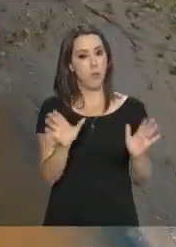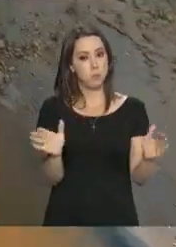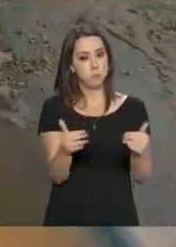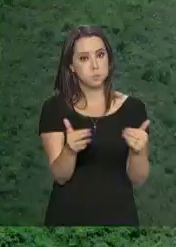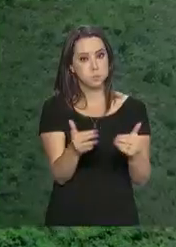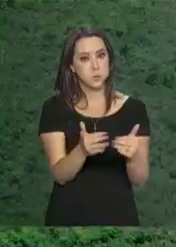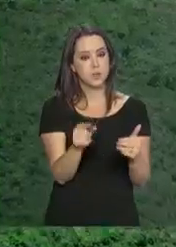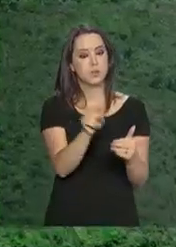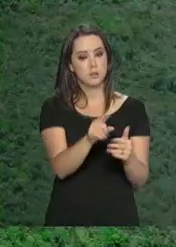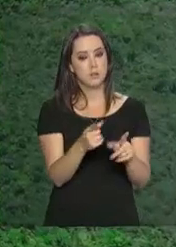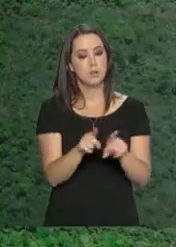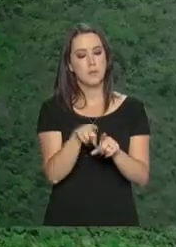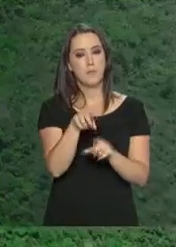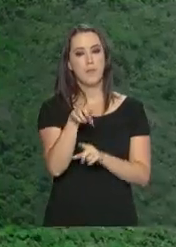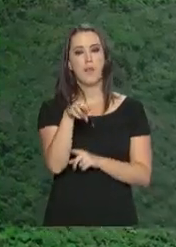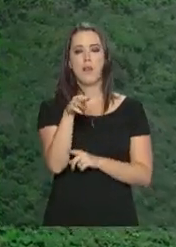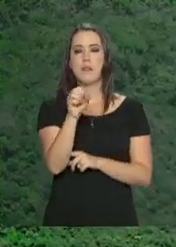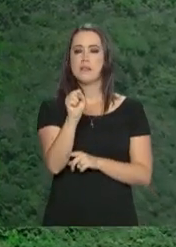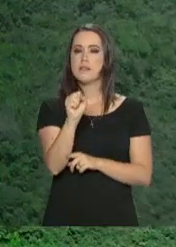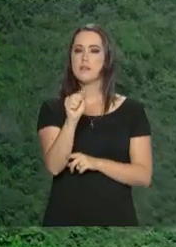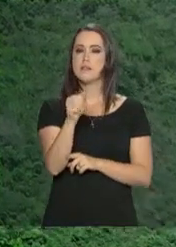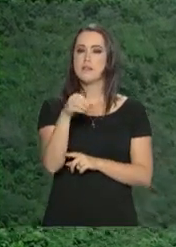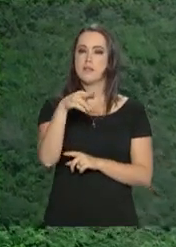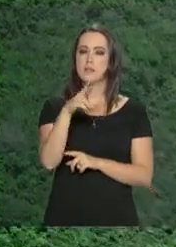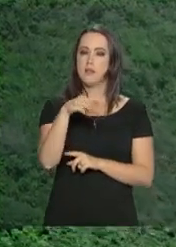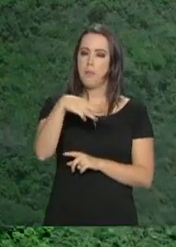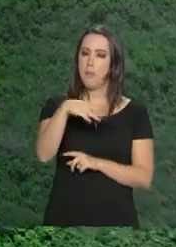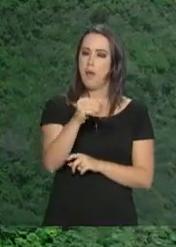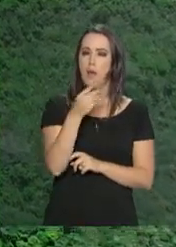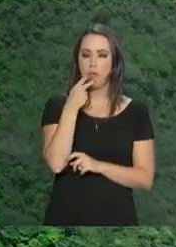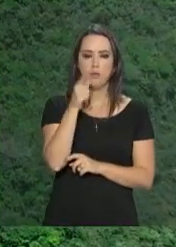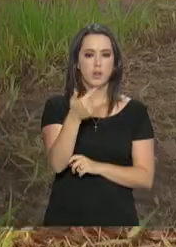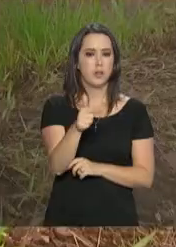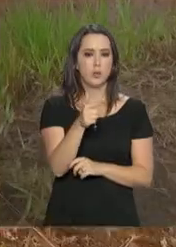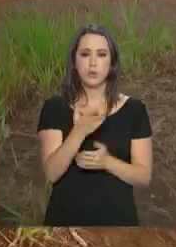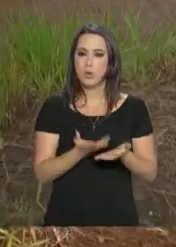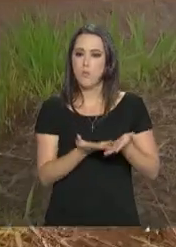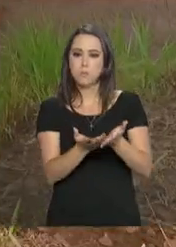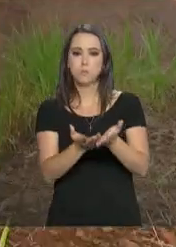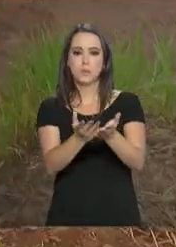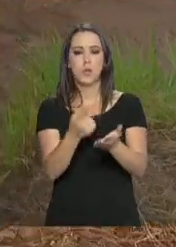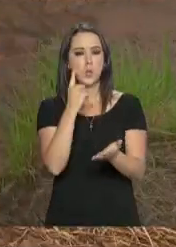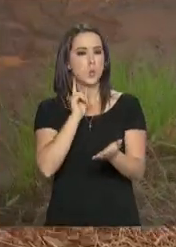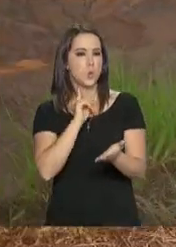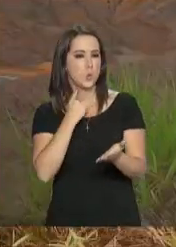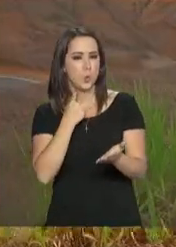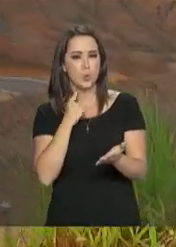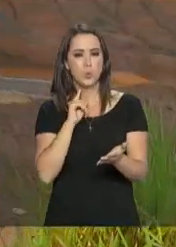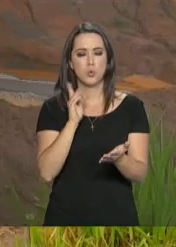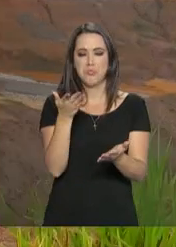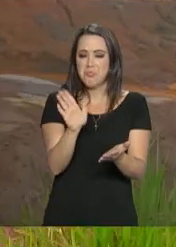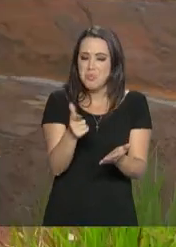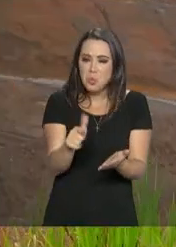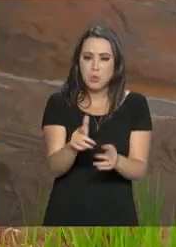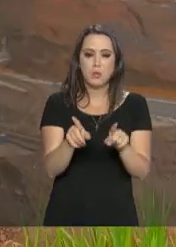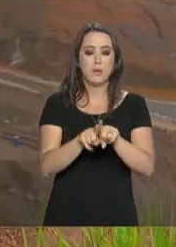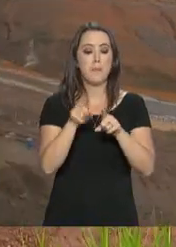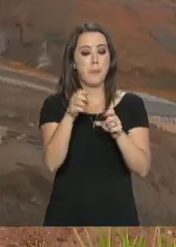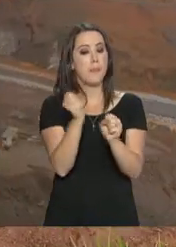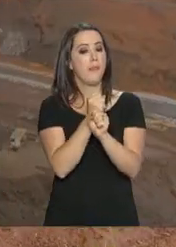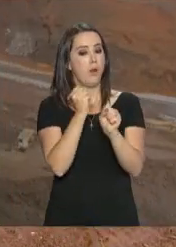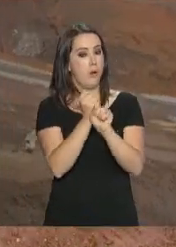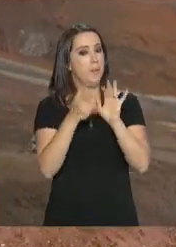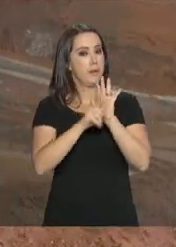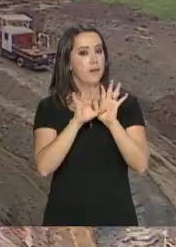minerais. A Samarco afirma que não há mais lançamento de rejeitos para o rio. Obras foram feitas no complexo de Germano, onde